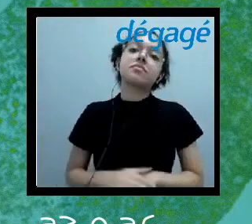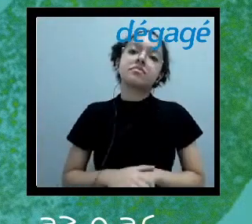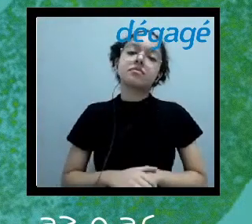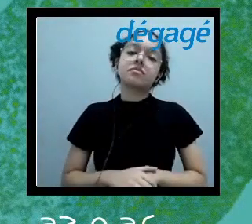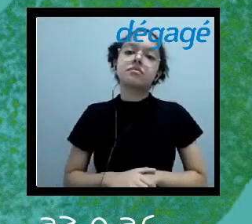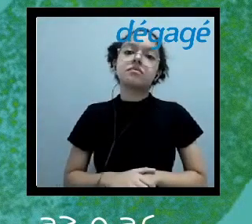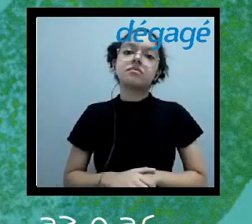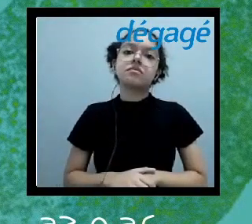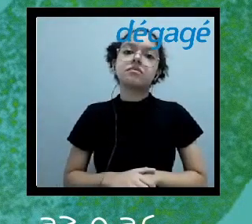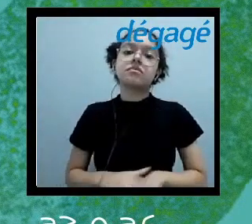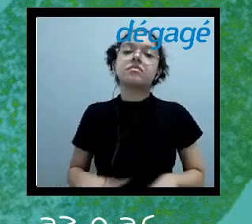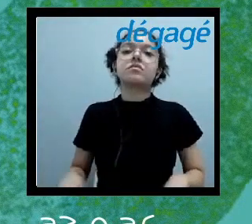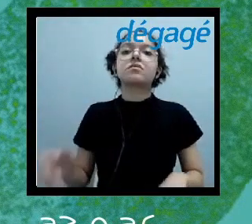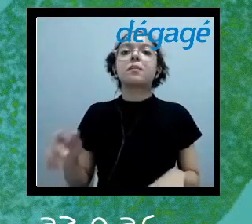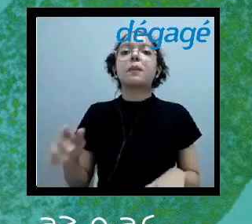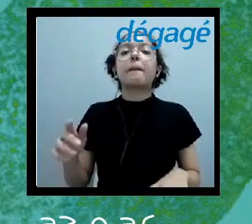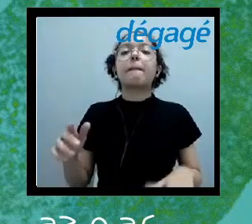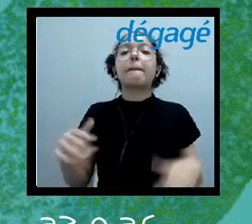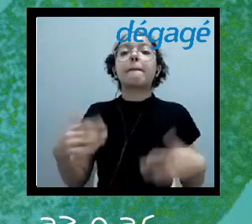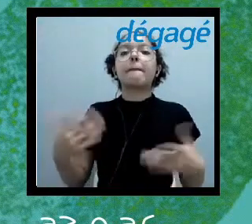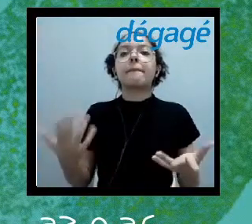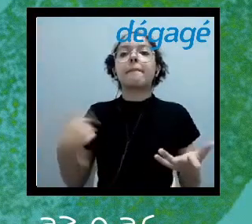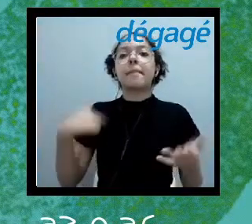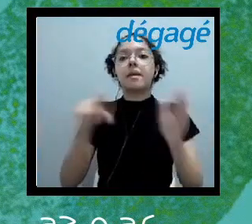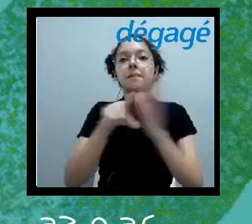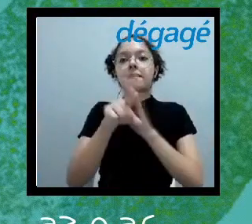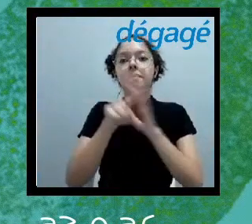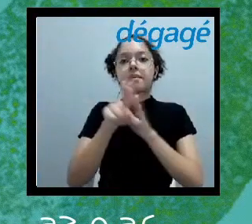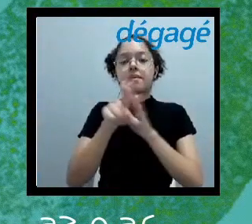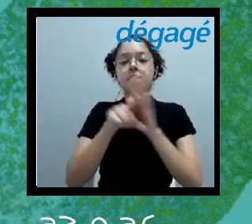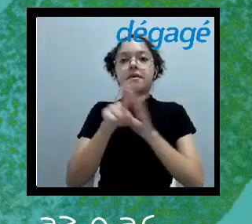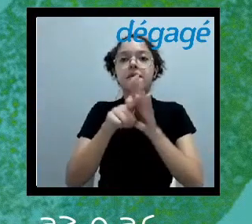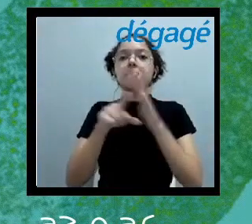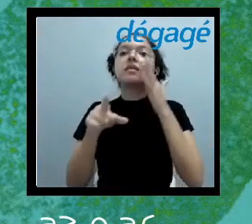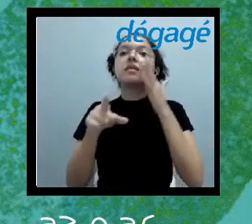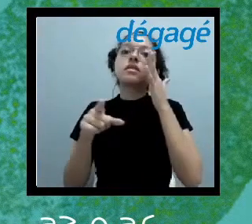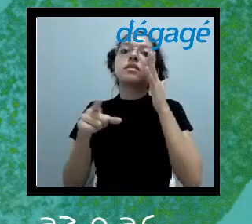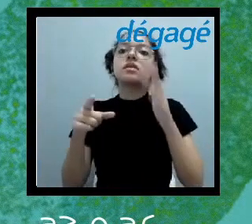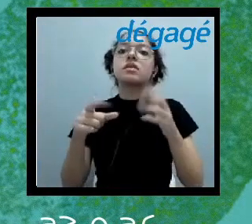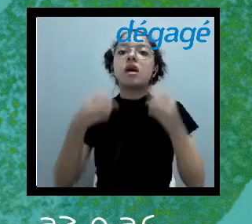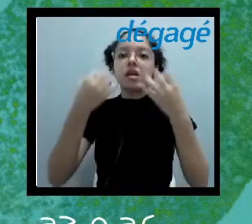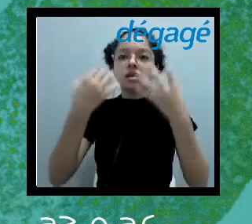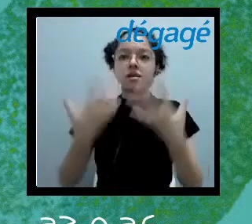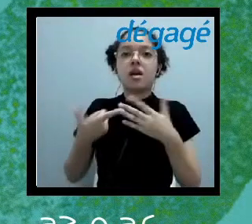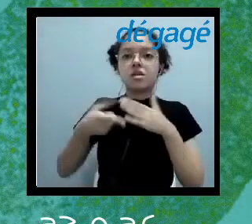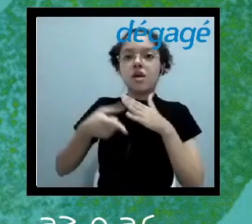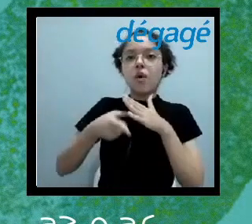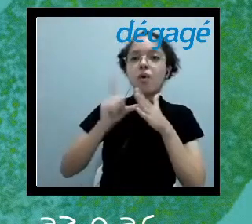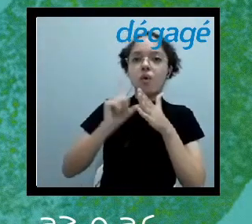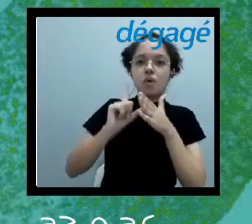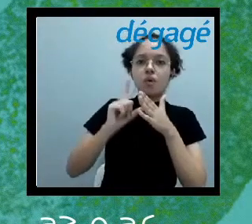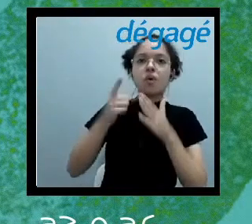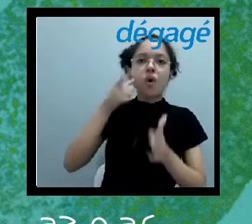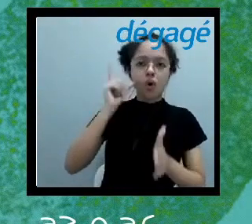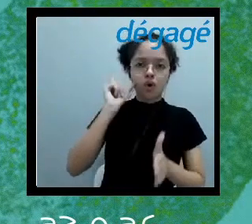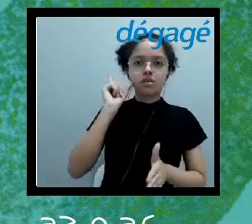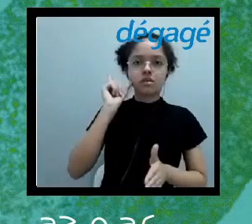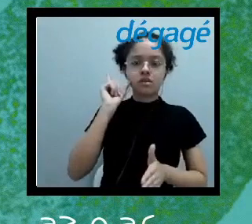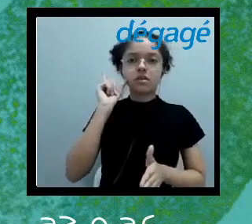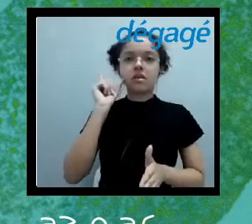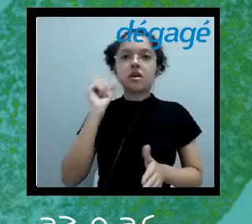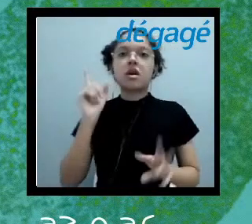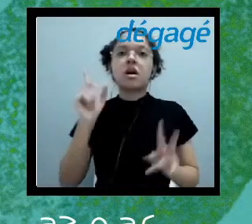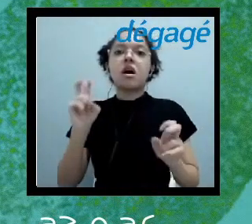que é o seguinte, nessa minha pesquisa, para minha fala de ontem, que eu falei que dessa série Atypical, que é uma série